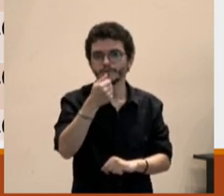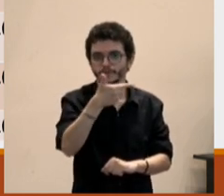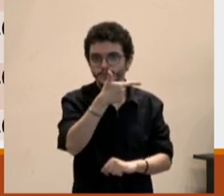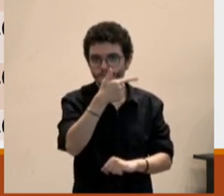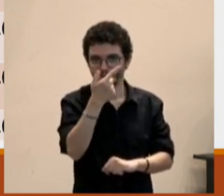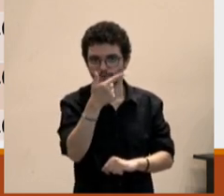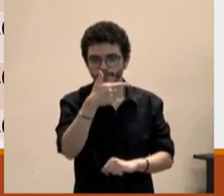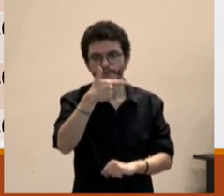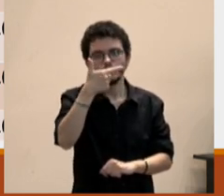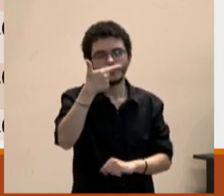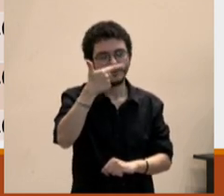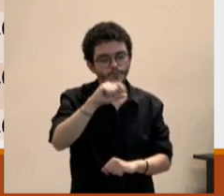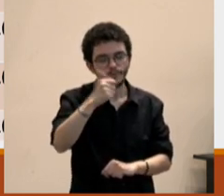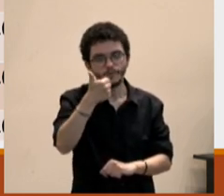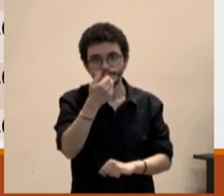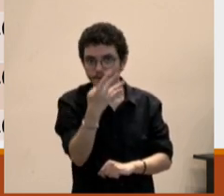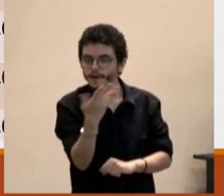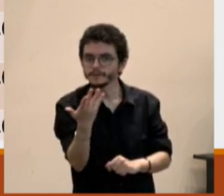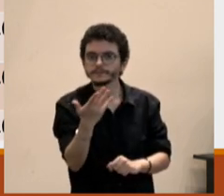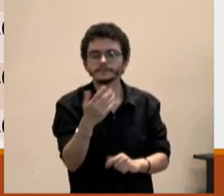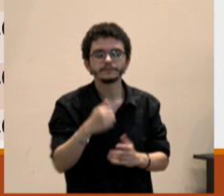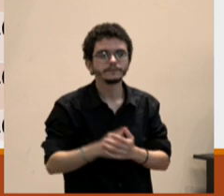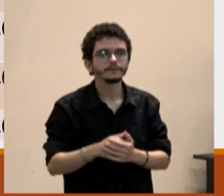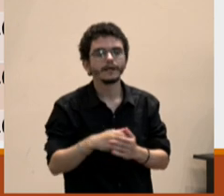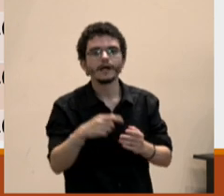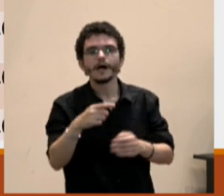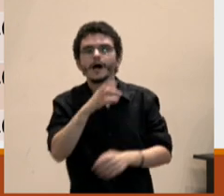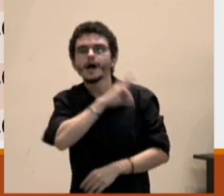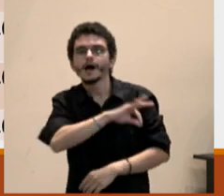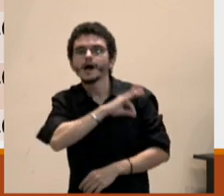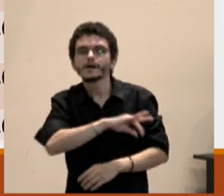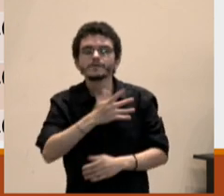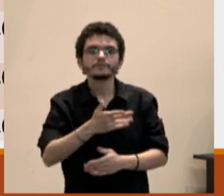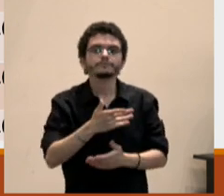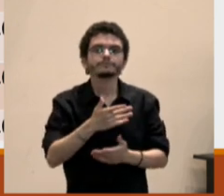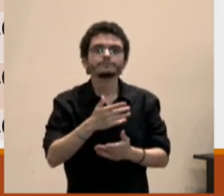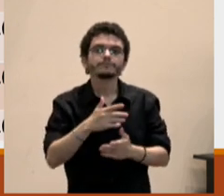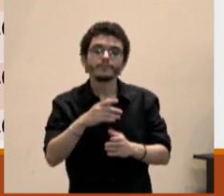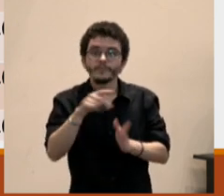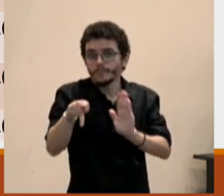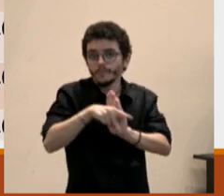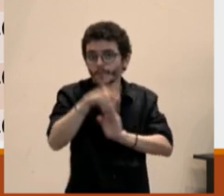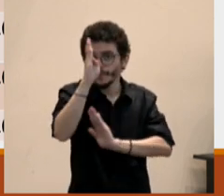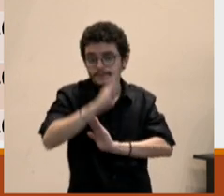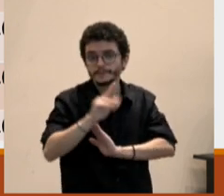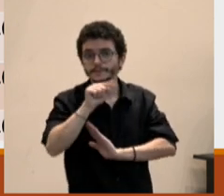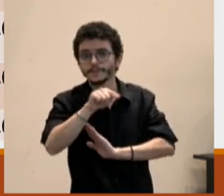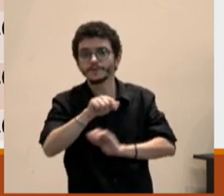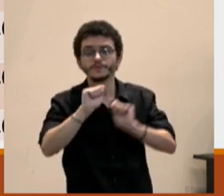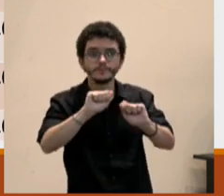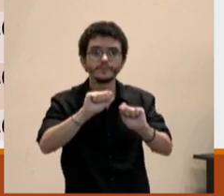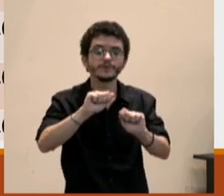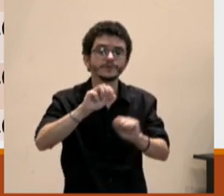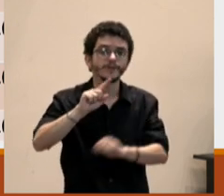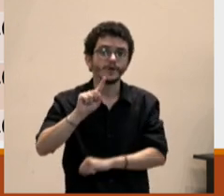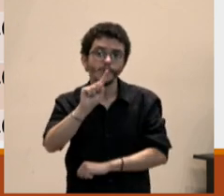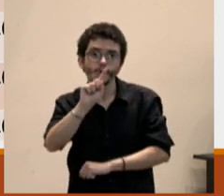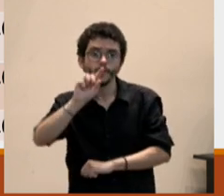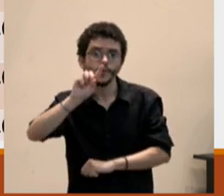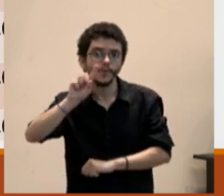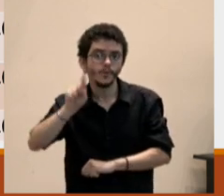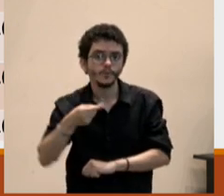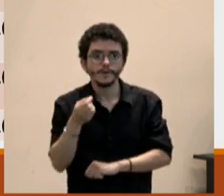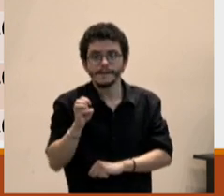2022. Elevar um pouco a carga tributária brasileira, isso eu vou detalhar um pouquinho também. Isso poderia render 1 trilhão 156